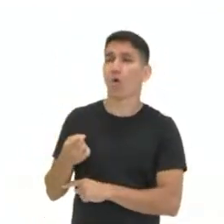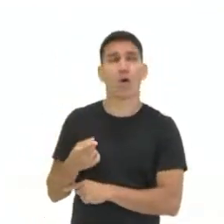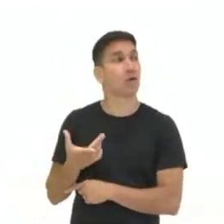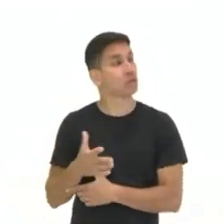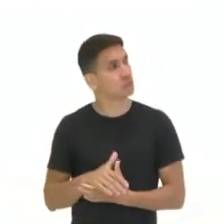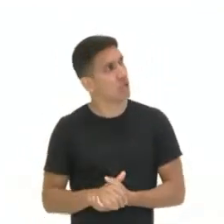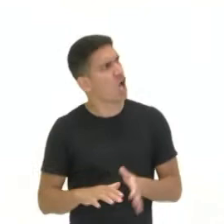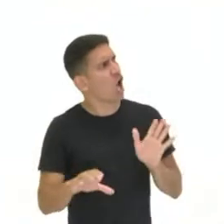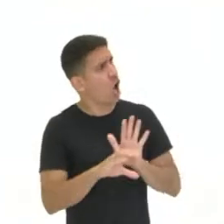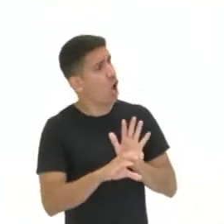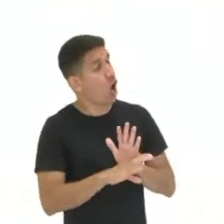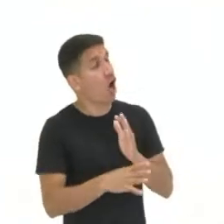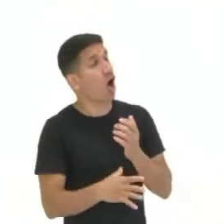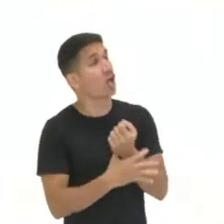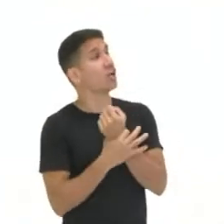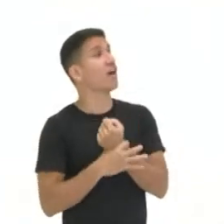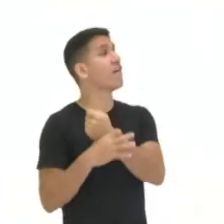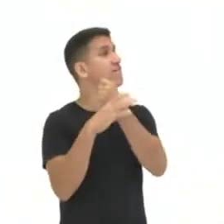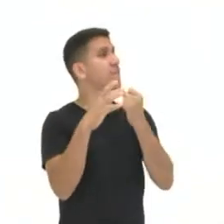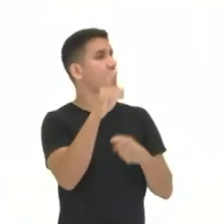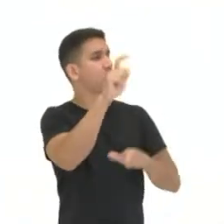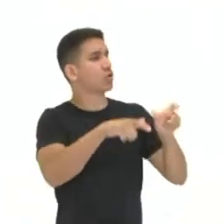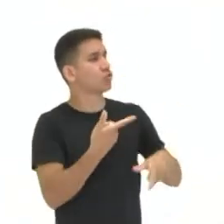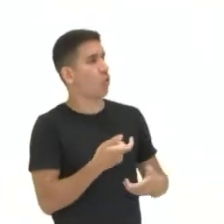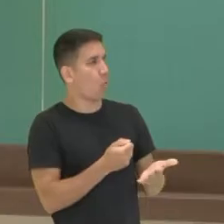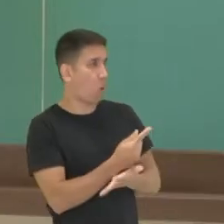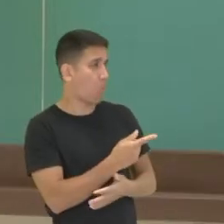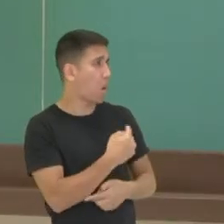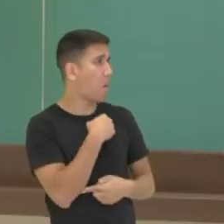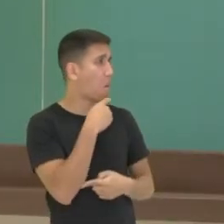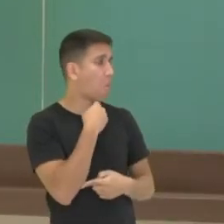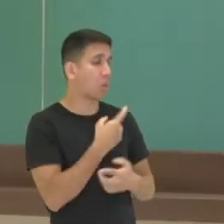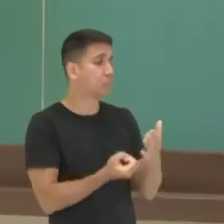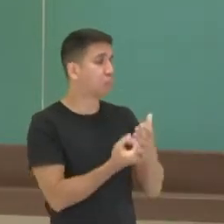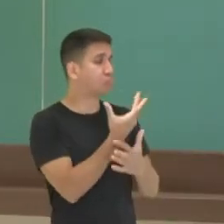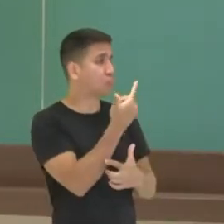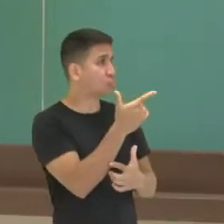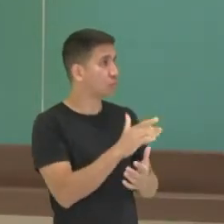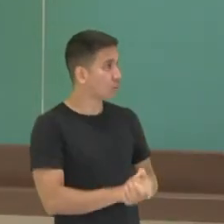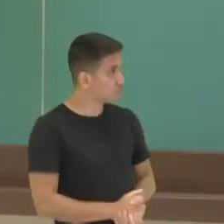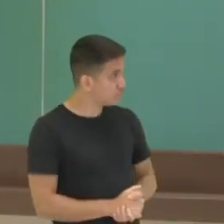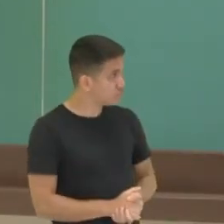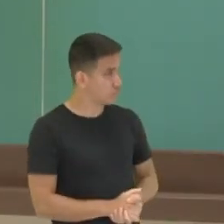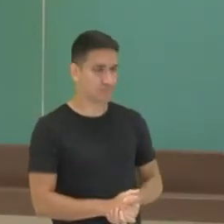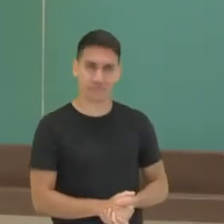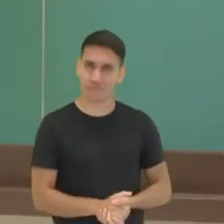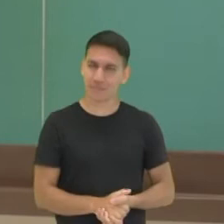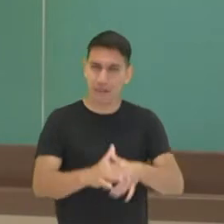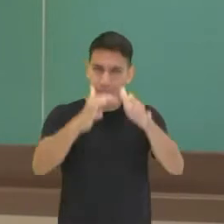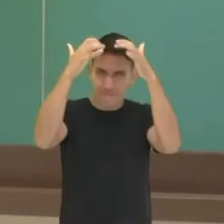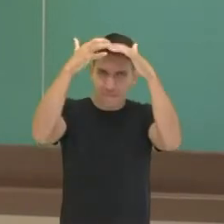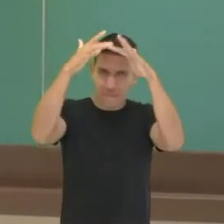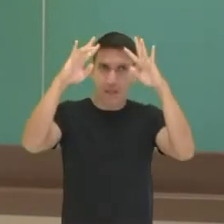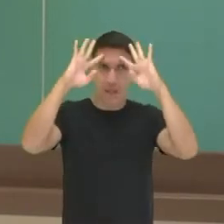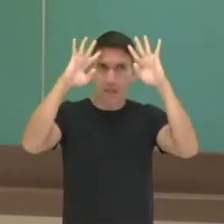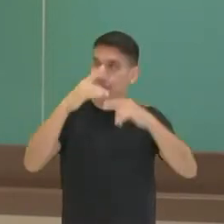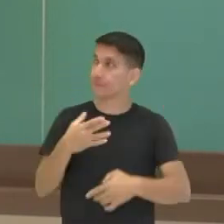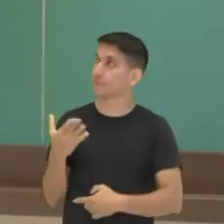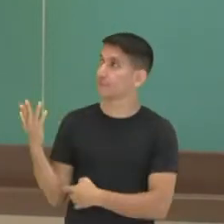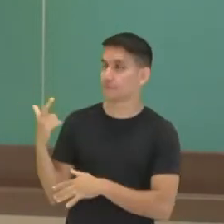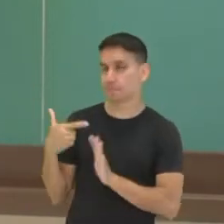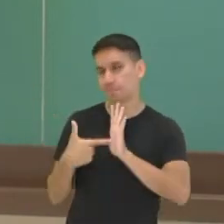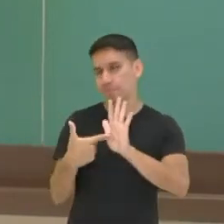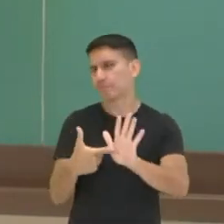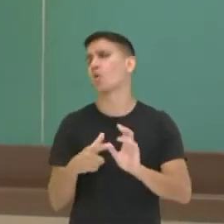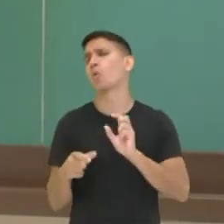senhor. Então, observem que a gente tem aqui, né, um momento de reflexão que